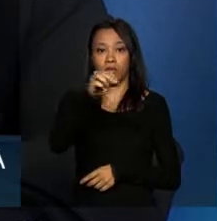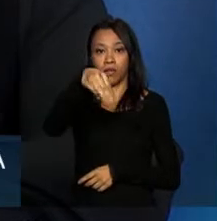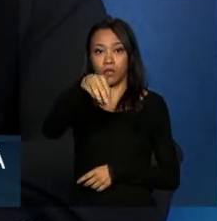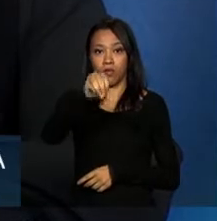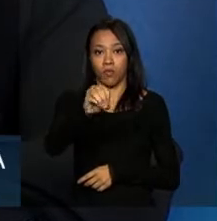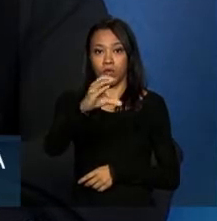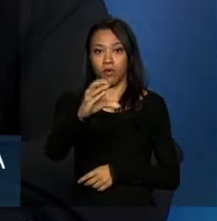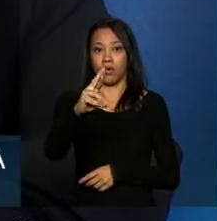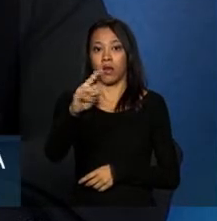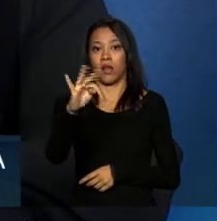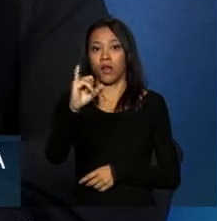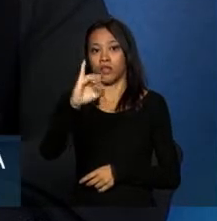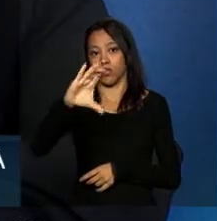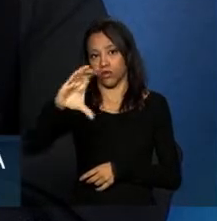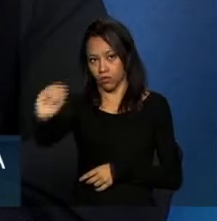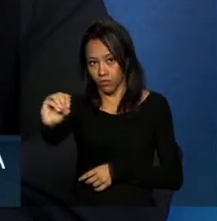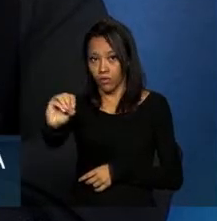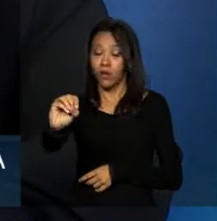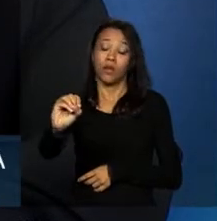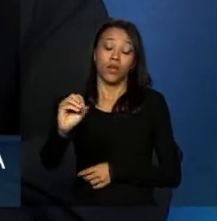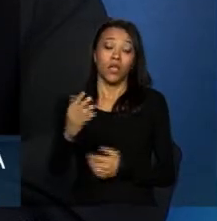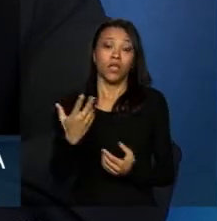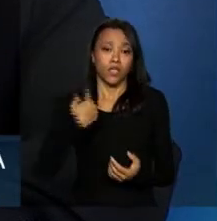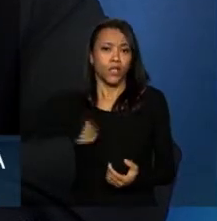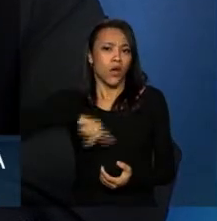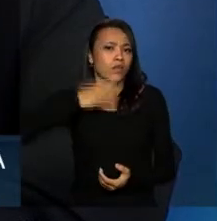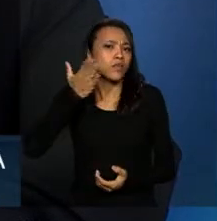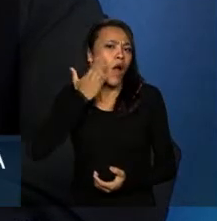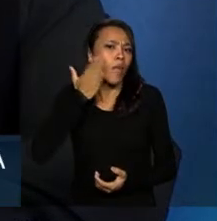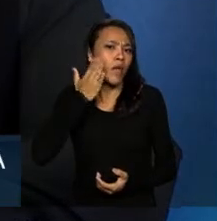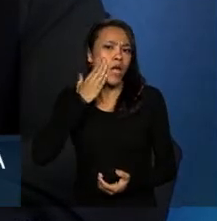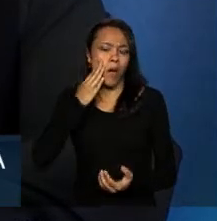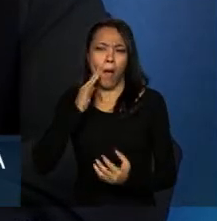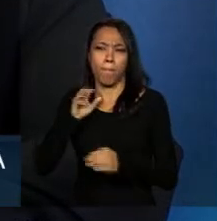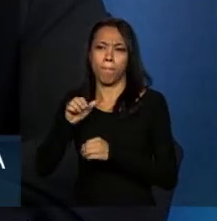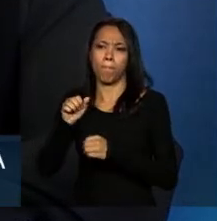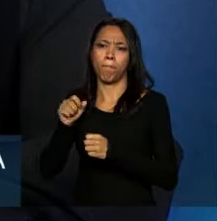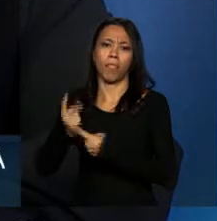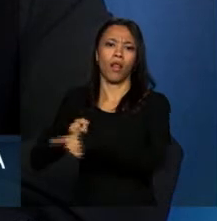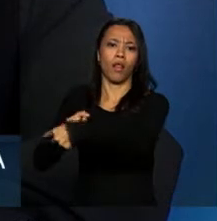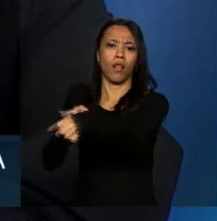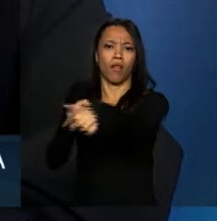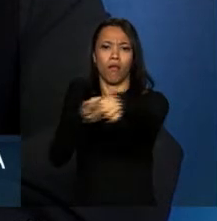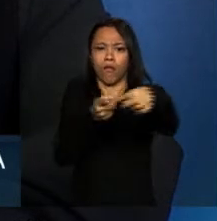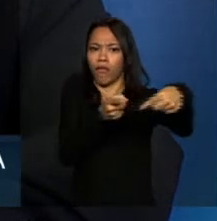pelo que eu estou sabendo, em todas as instâncias de debate,